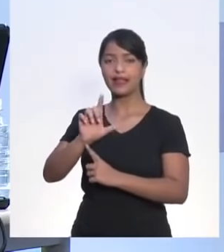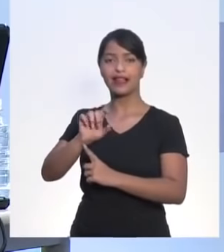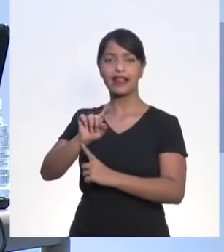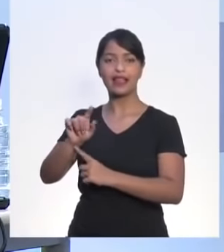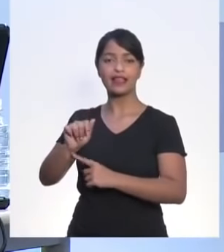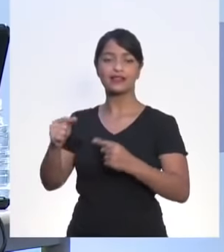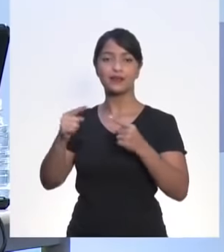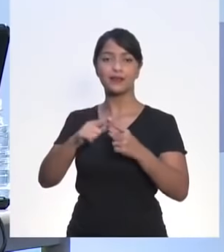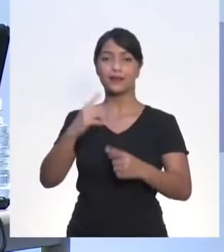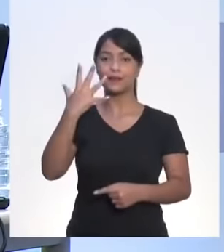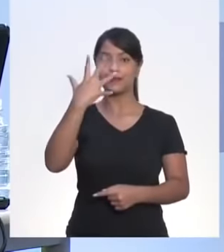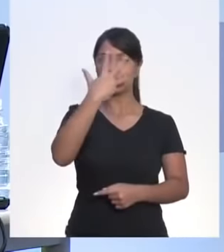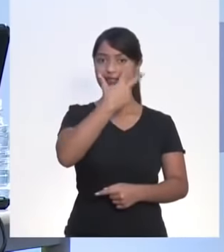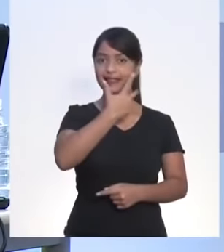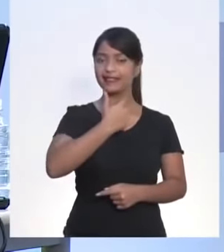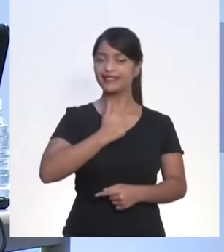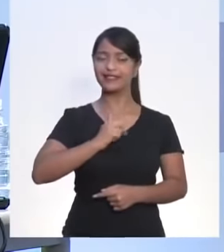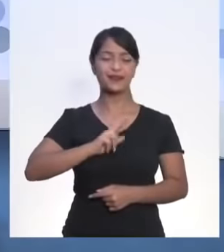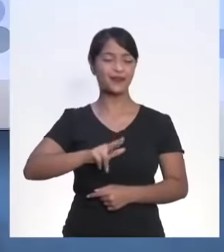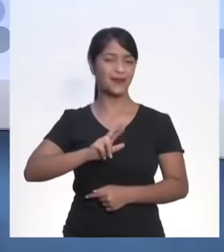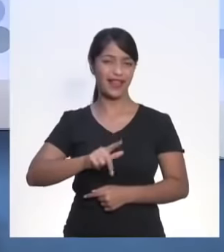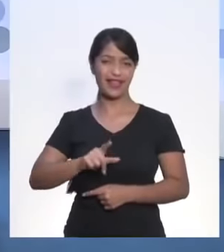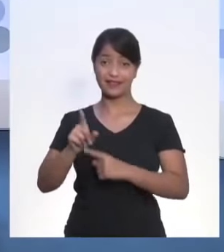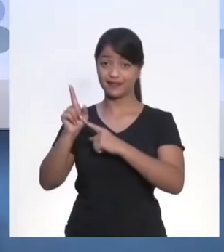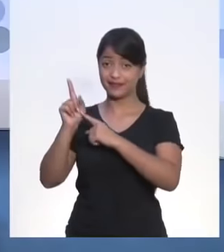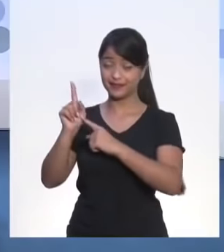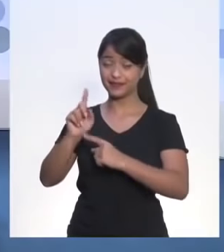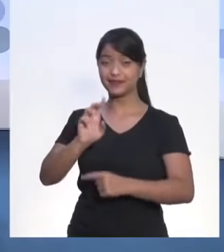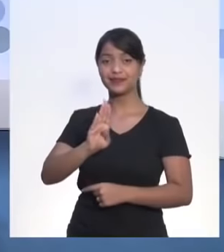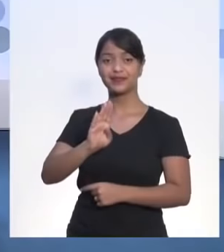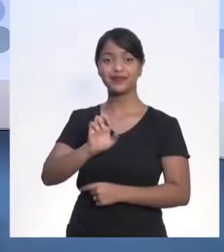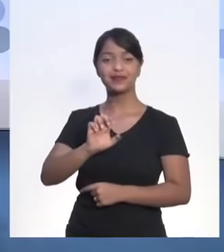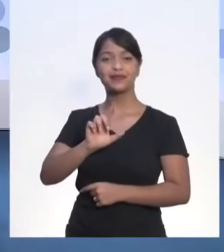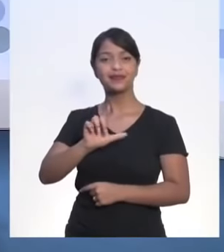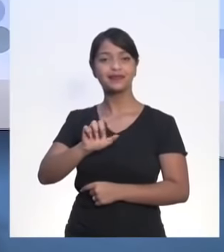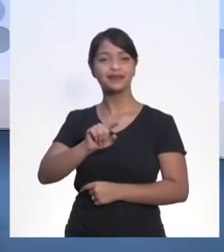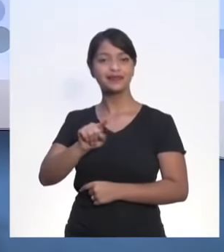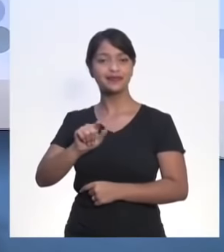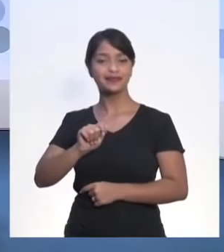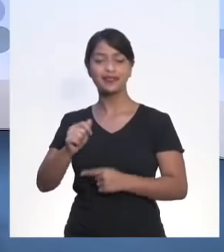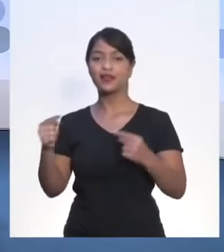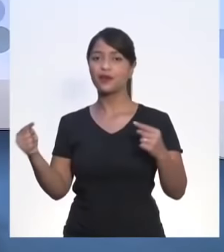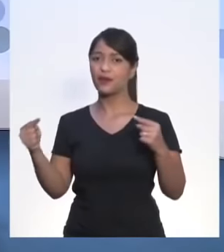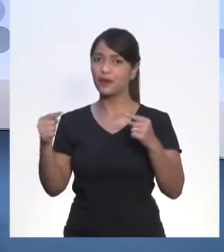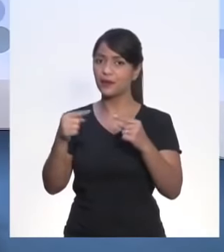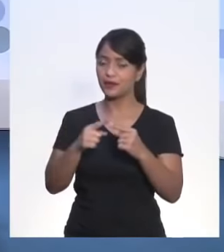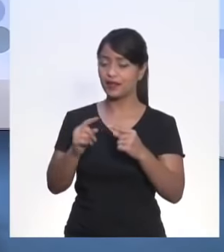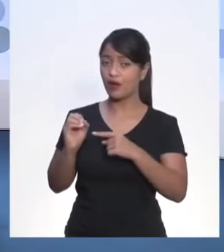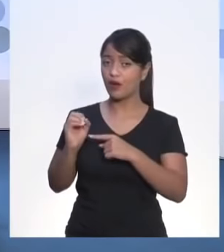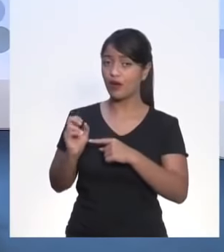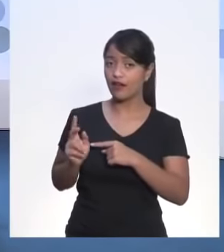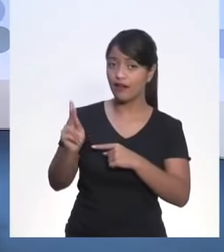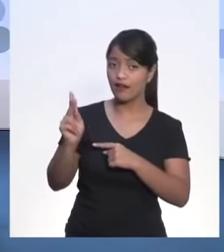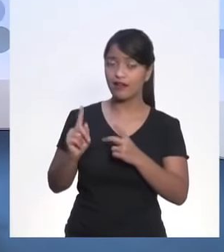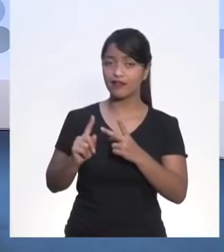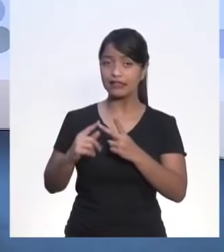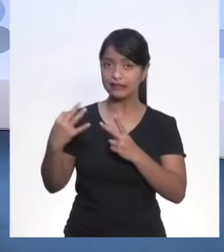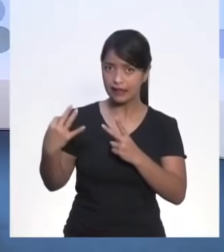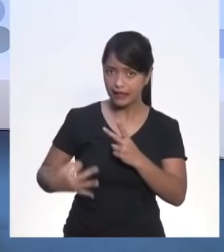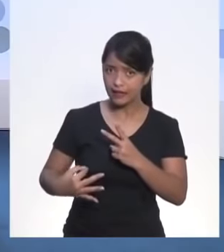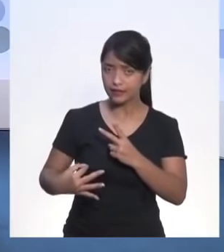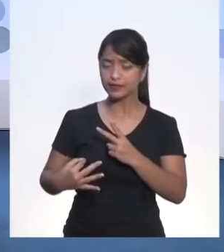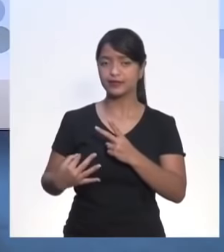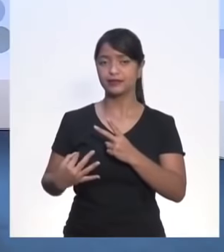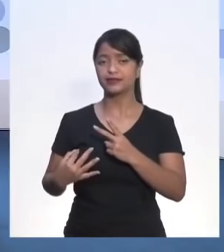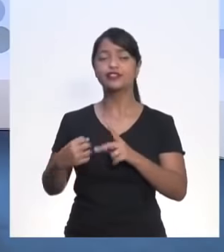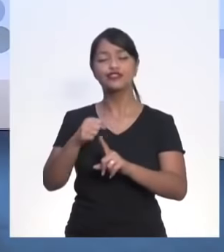de bonito ou não. Esse beleza aqui, ele carrega todo um outro sentido, certo? Ok. Ele tem um outro sentido, ele é